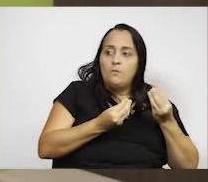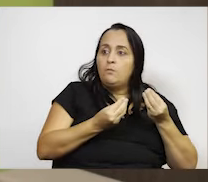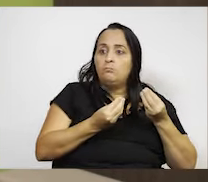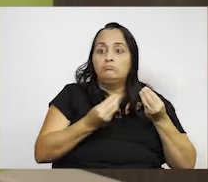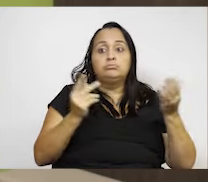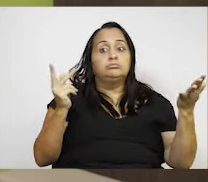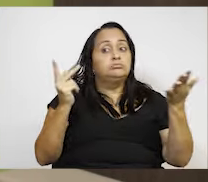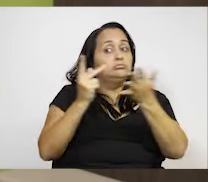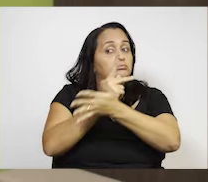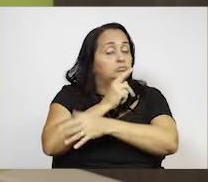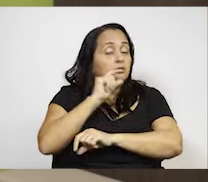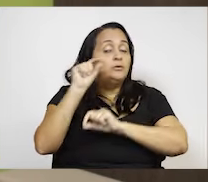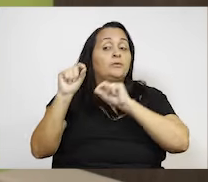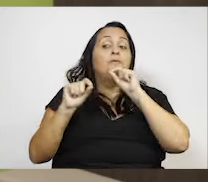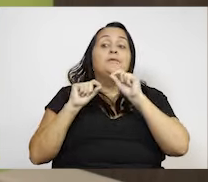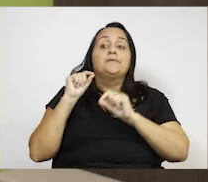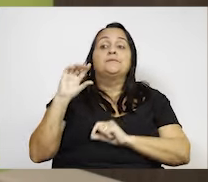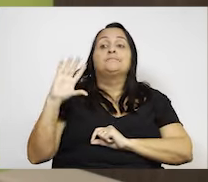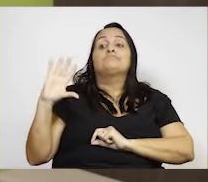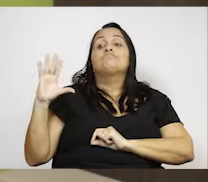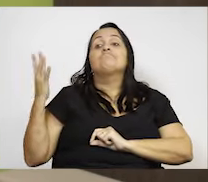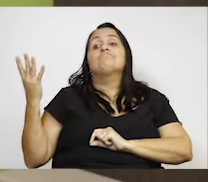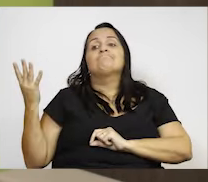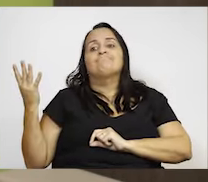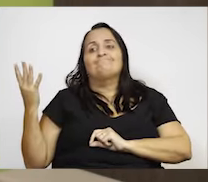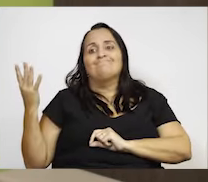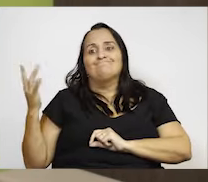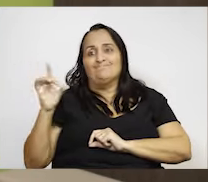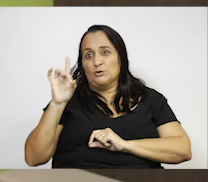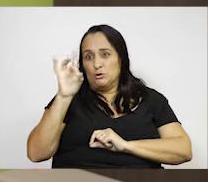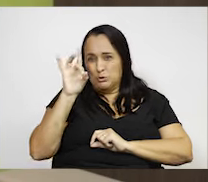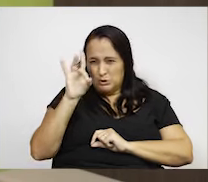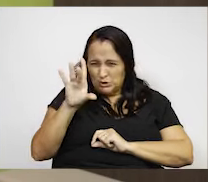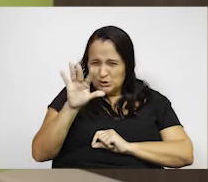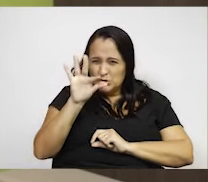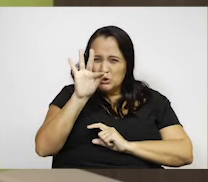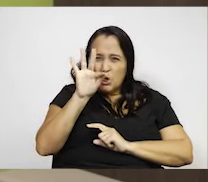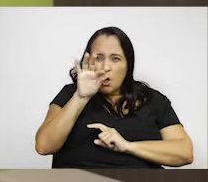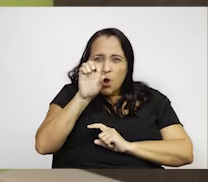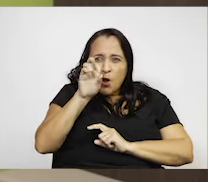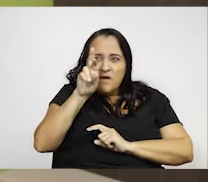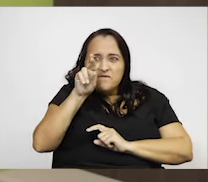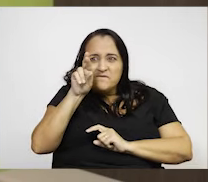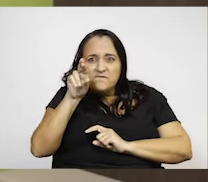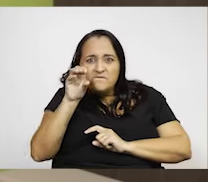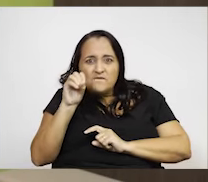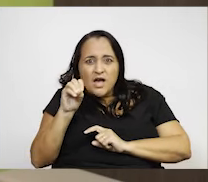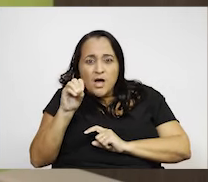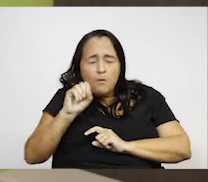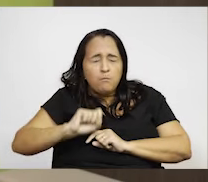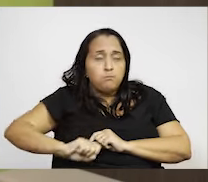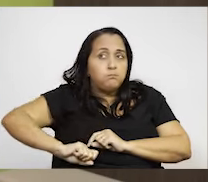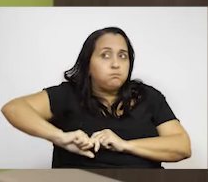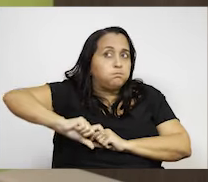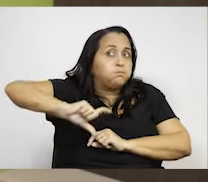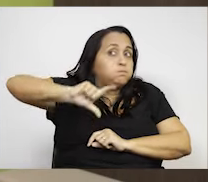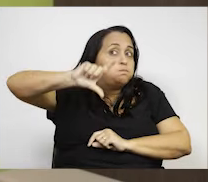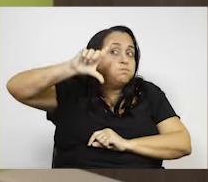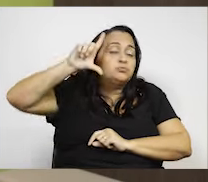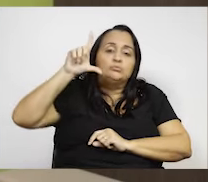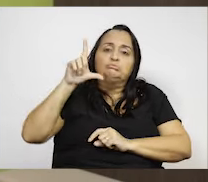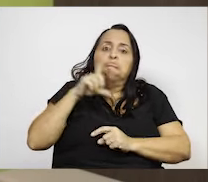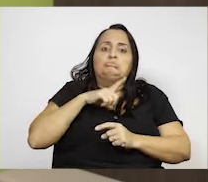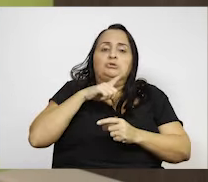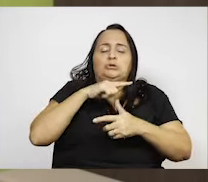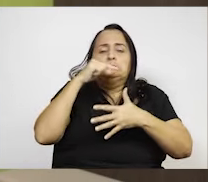desastre eles fizeram novas análises e viram que não só ferro, além da concentração de ferro estar muito alta, havia